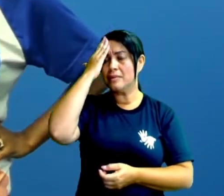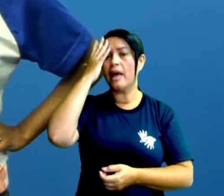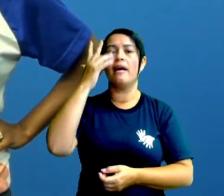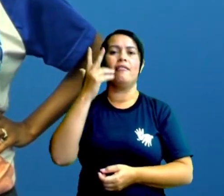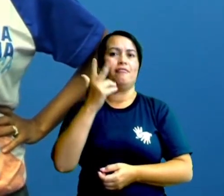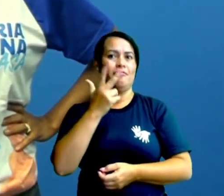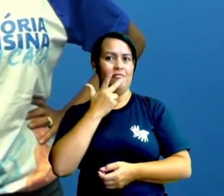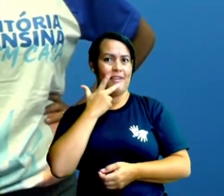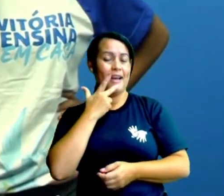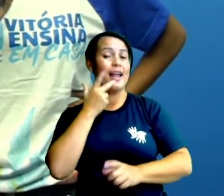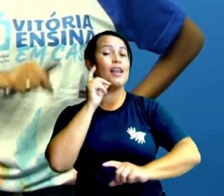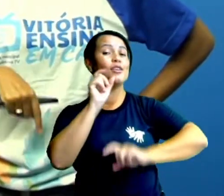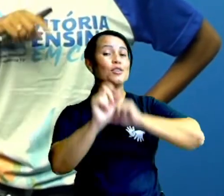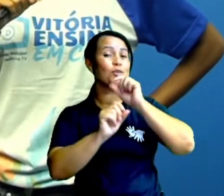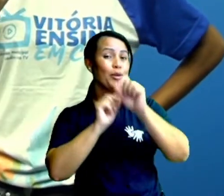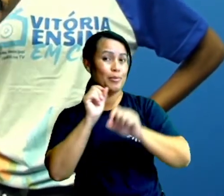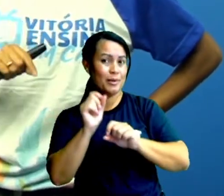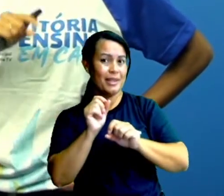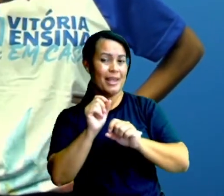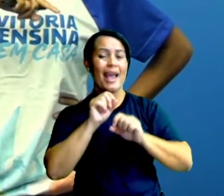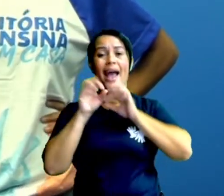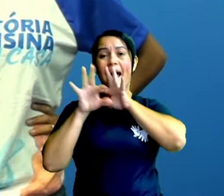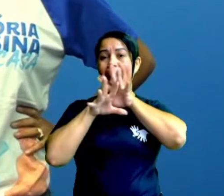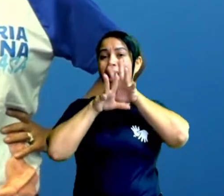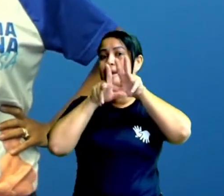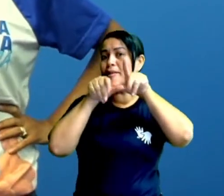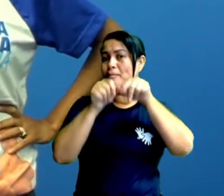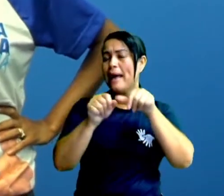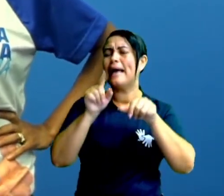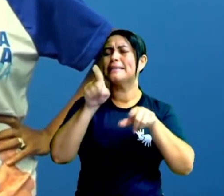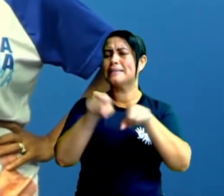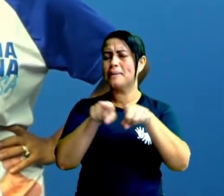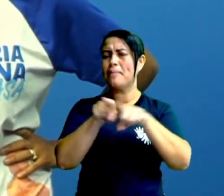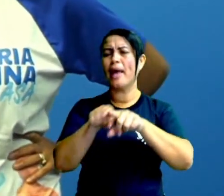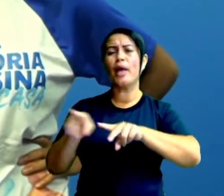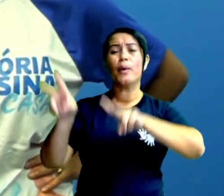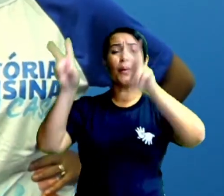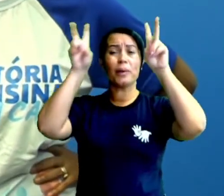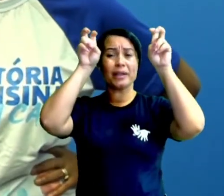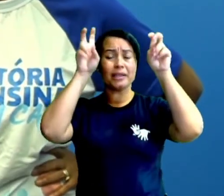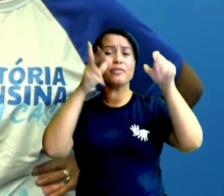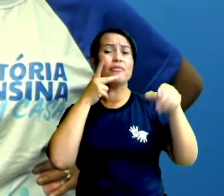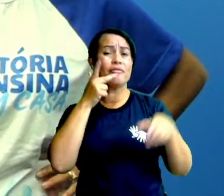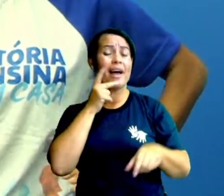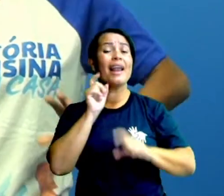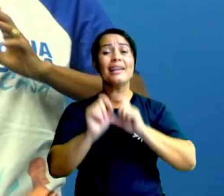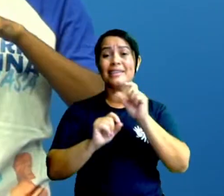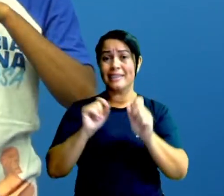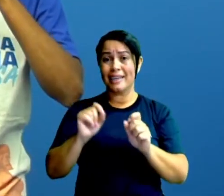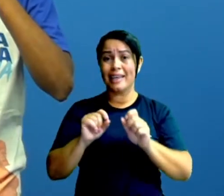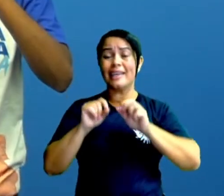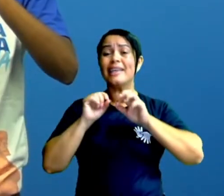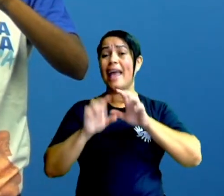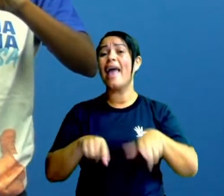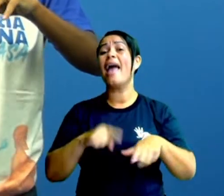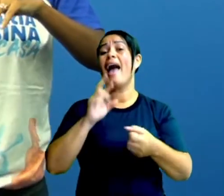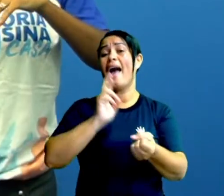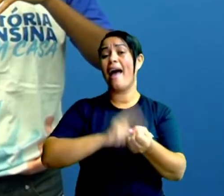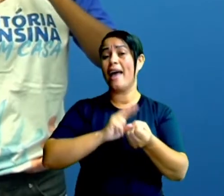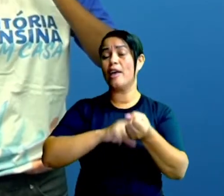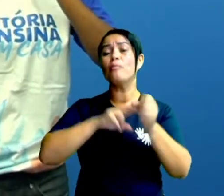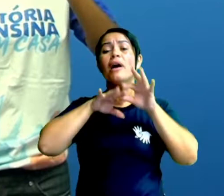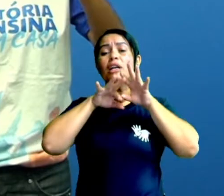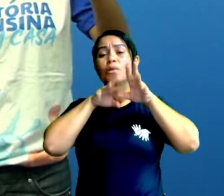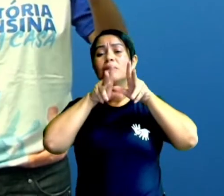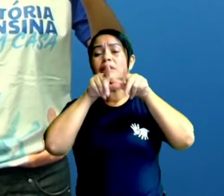sobre bichos isso mesmo tanto é que o título já diz que a rima dos Bichos e ele vai trazendo